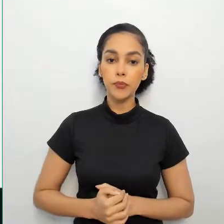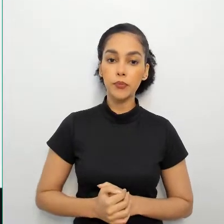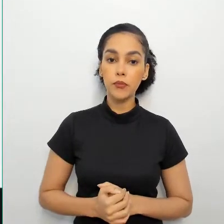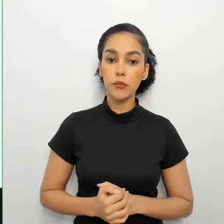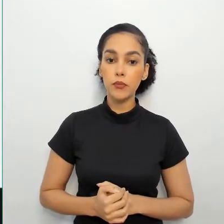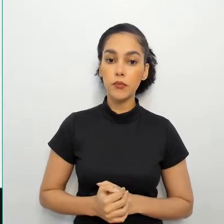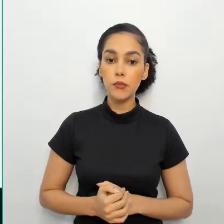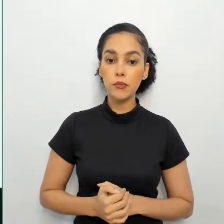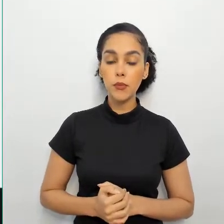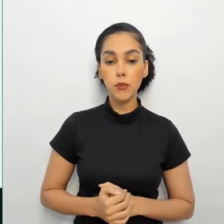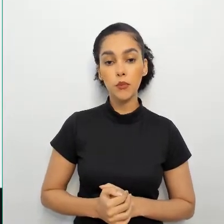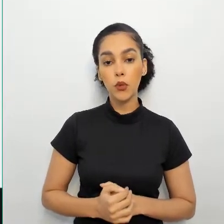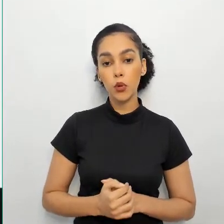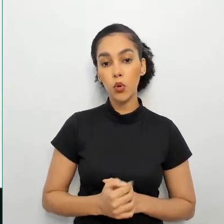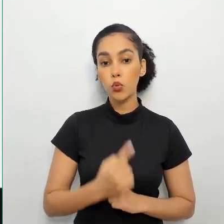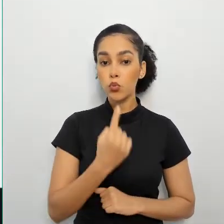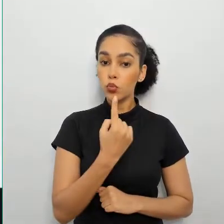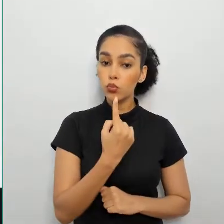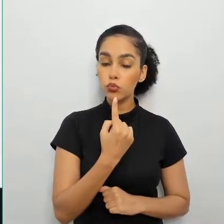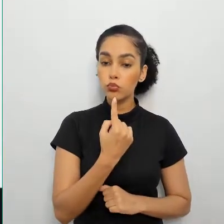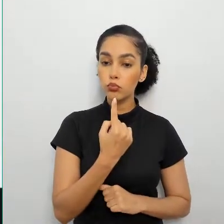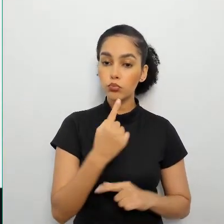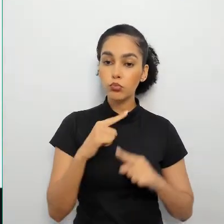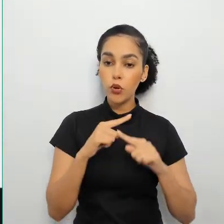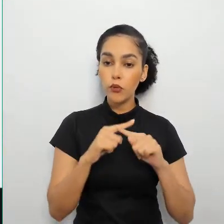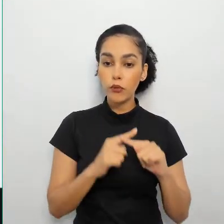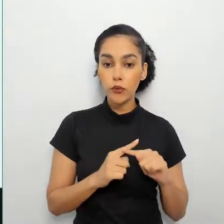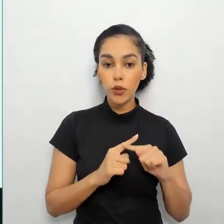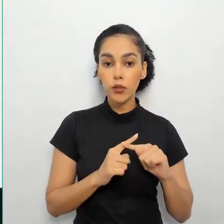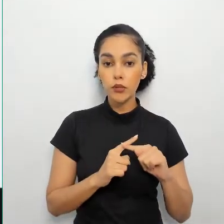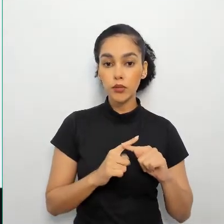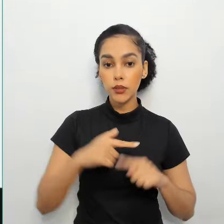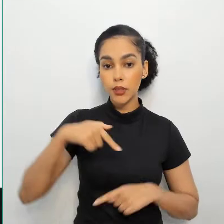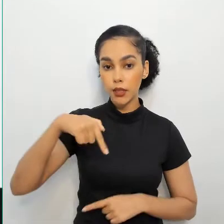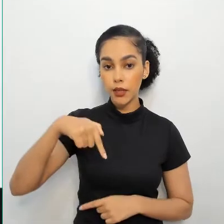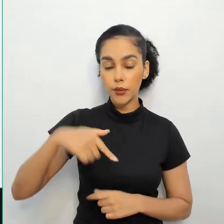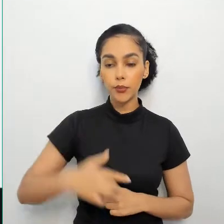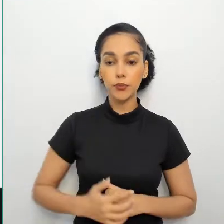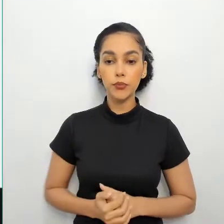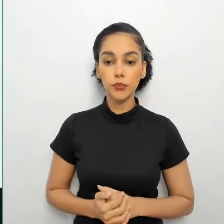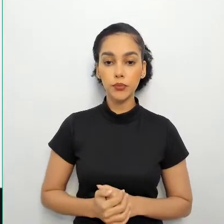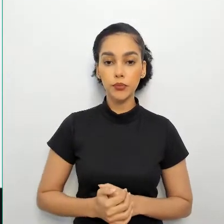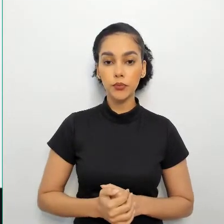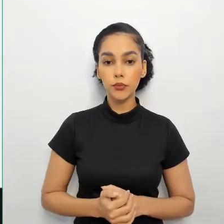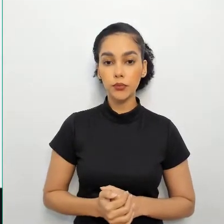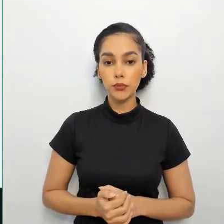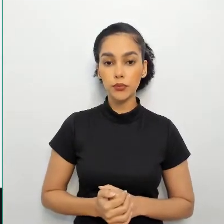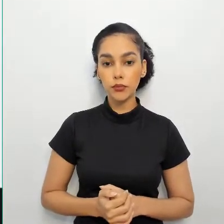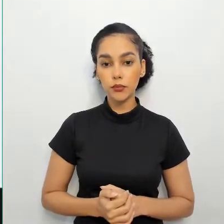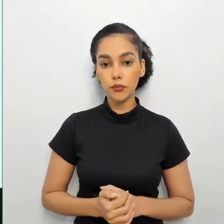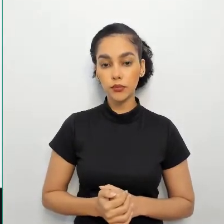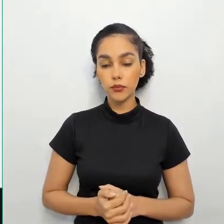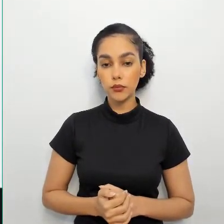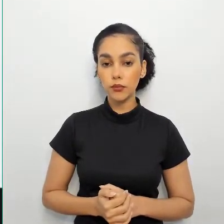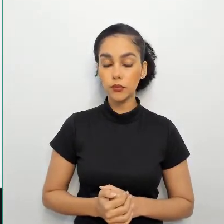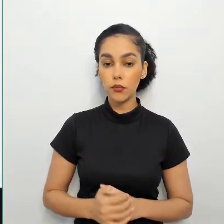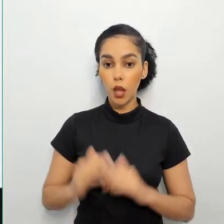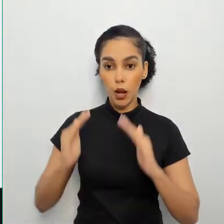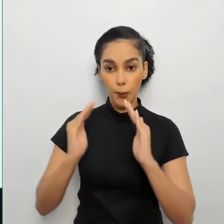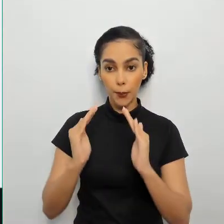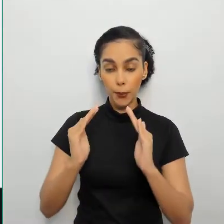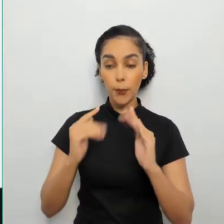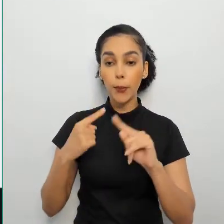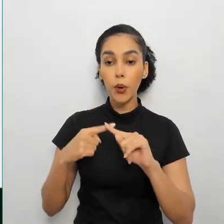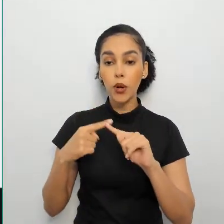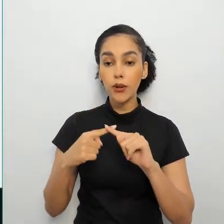é igual. Primeiro termo vale 1, vezes a razão, 1 sobre 2. É importante colocar entre parênteses, porque